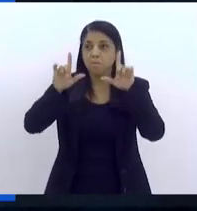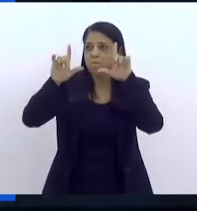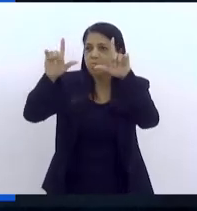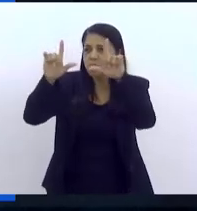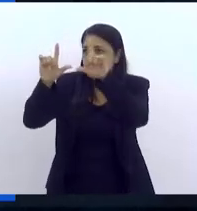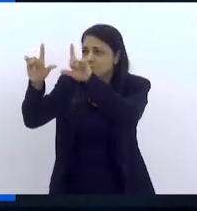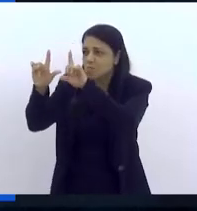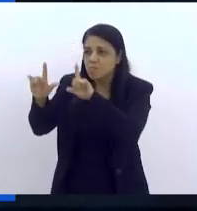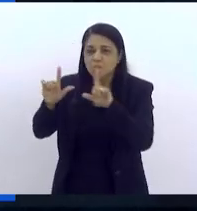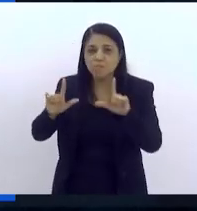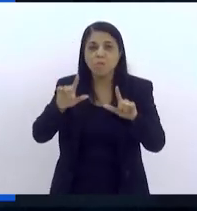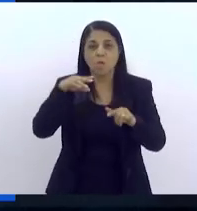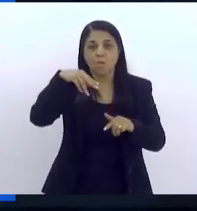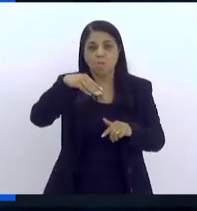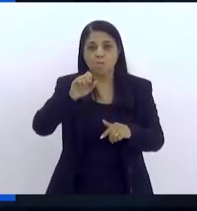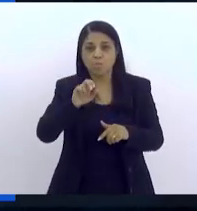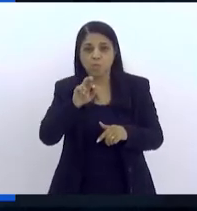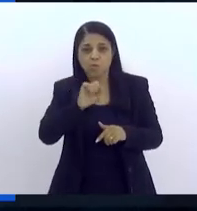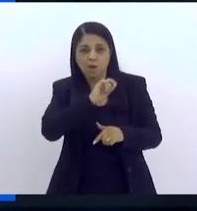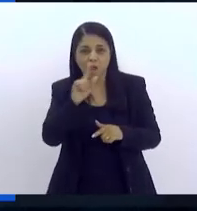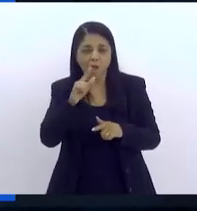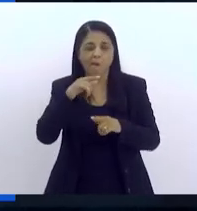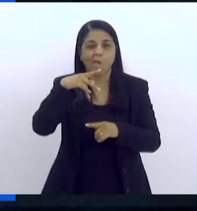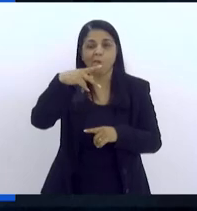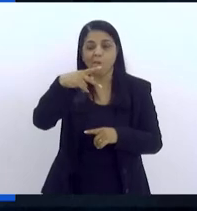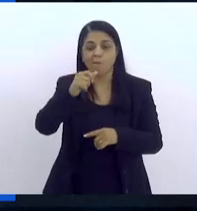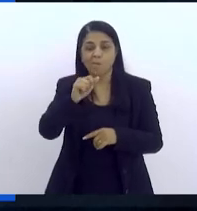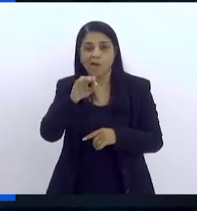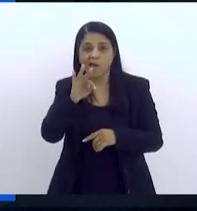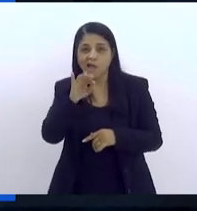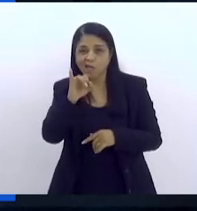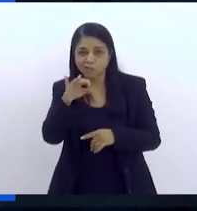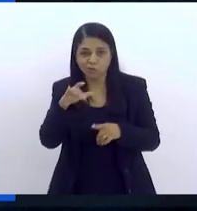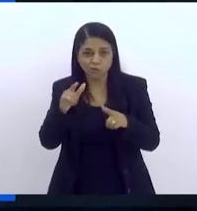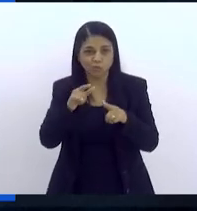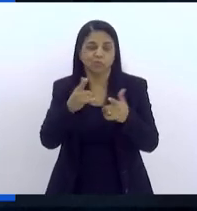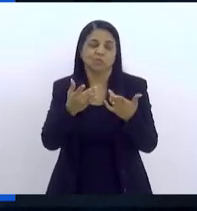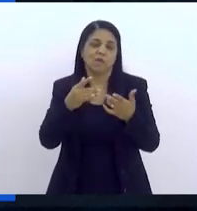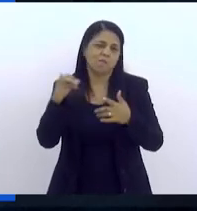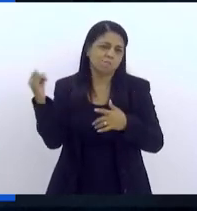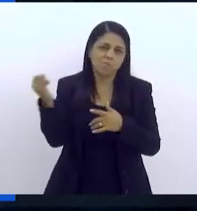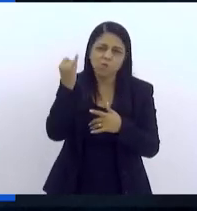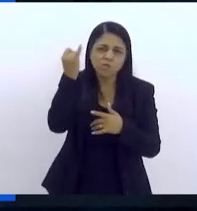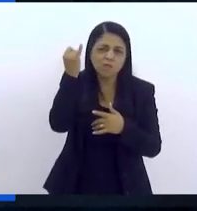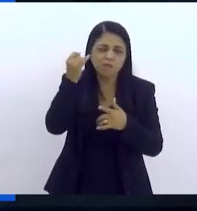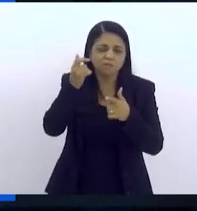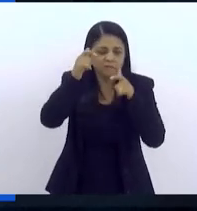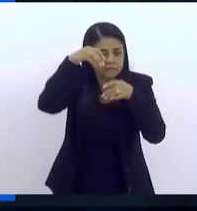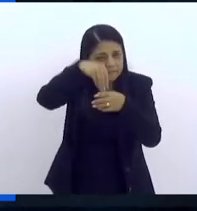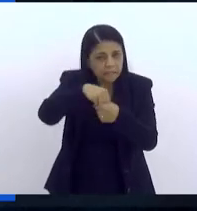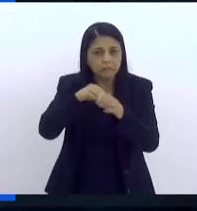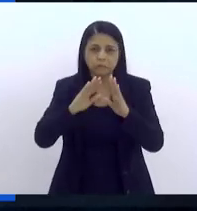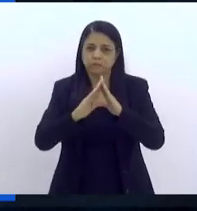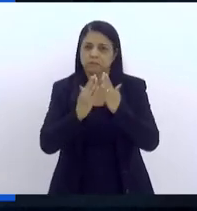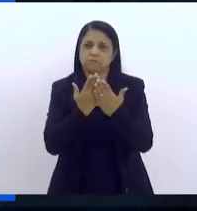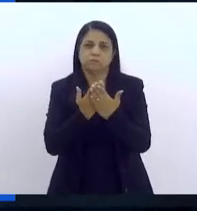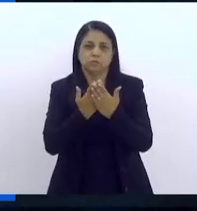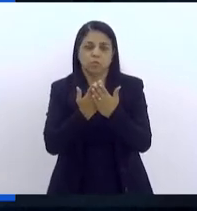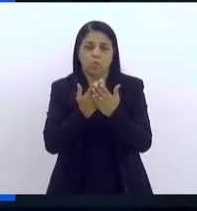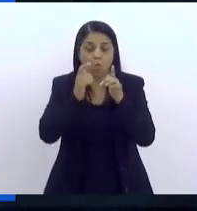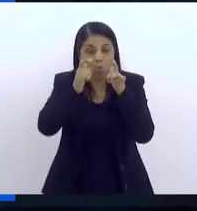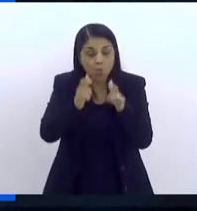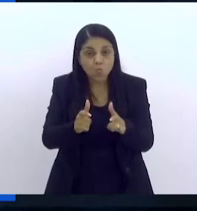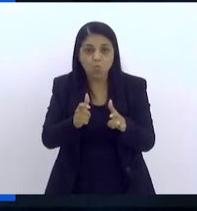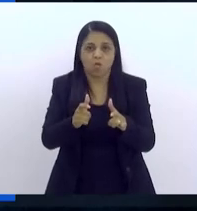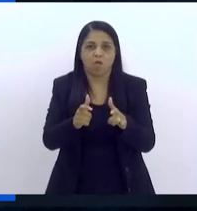de ter espaços como parte da escola que é um lugar tão importante tudo isso é importante para